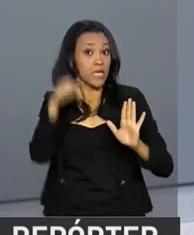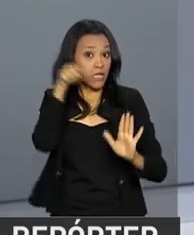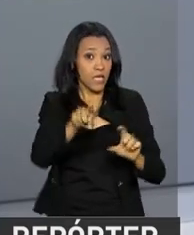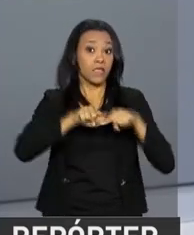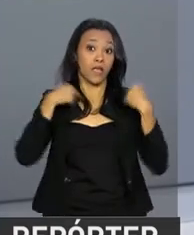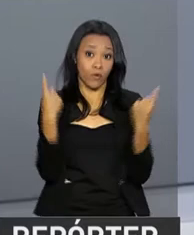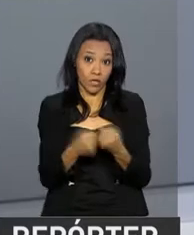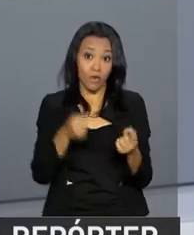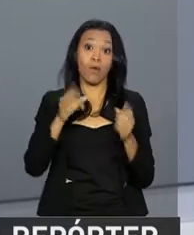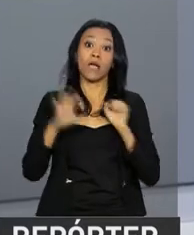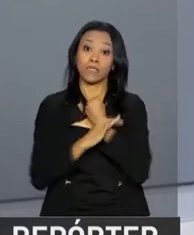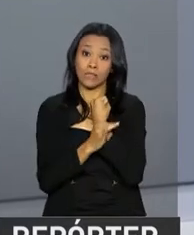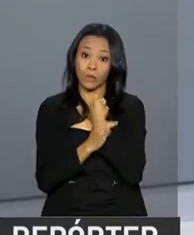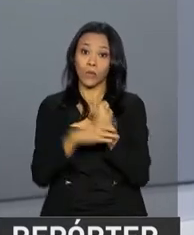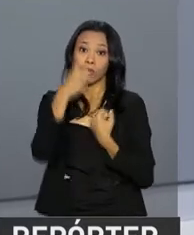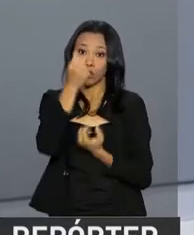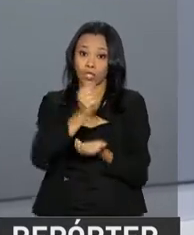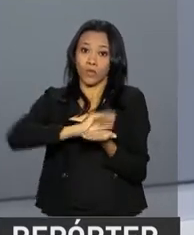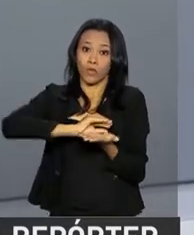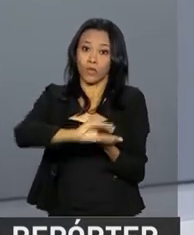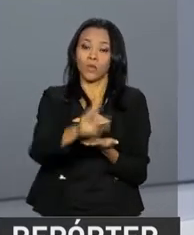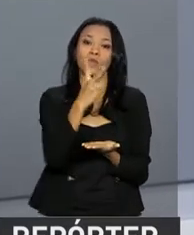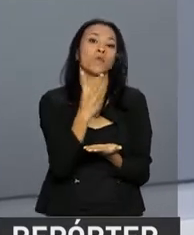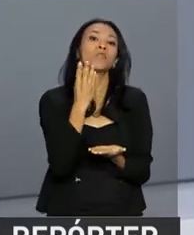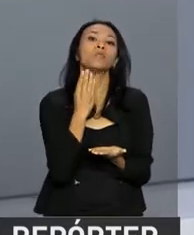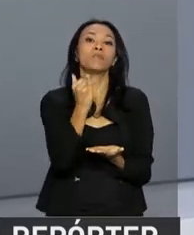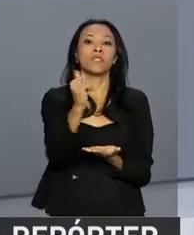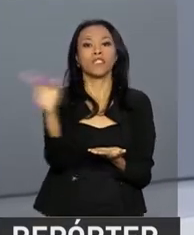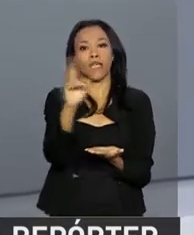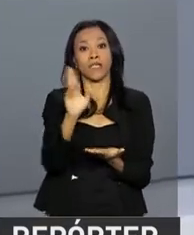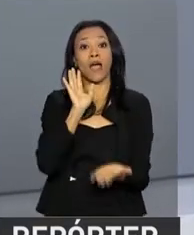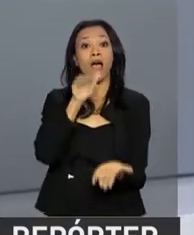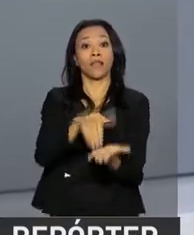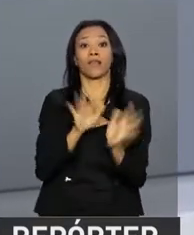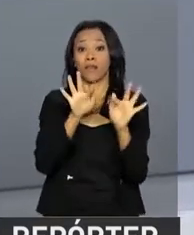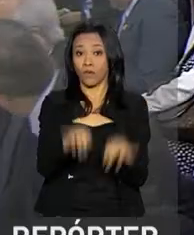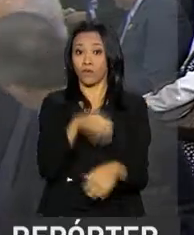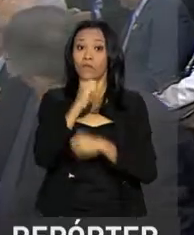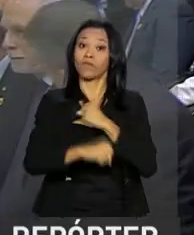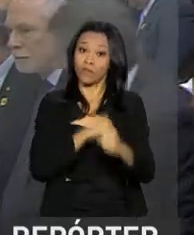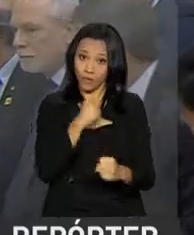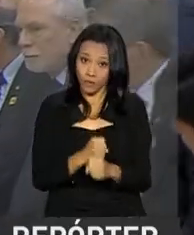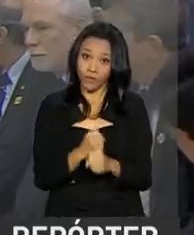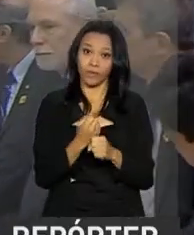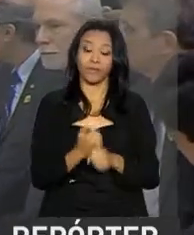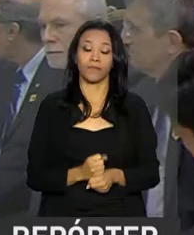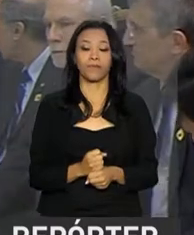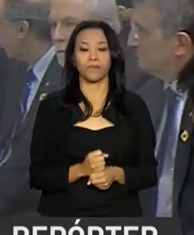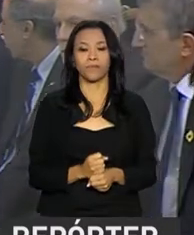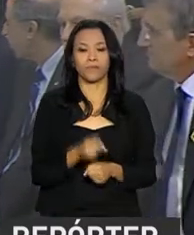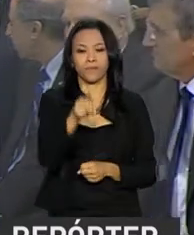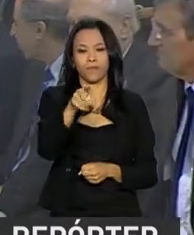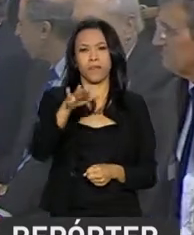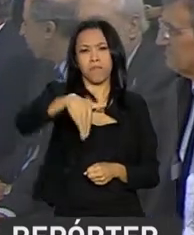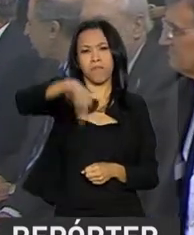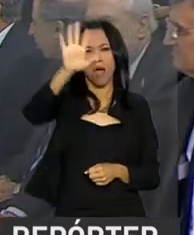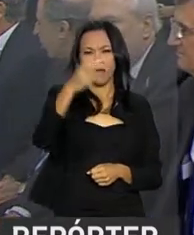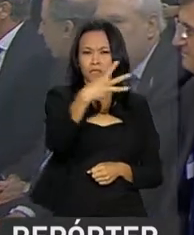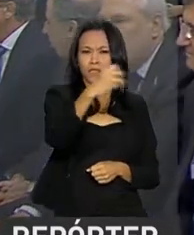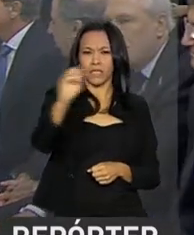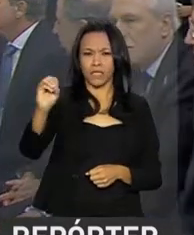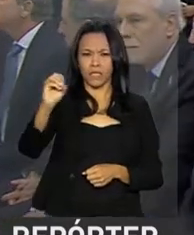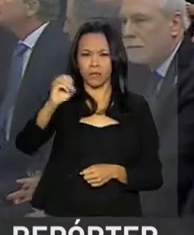2 bilhões de reais para os municípios até o final final do ano mais de 300 prefeitos